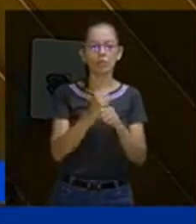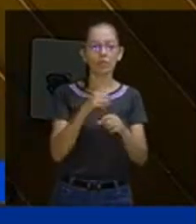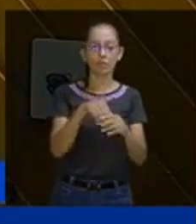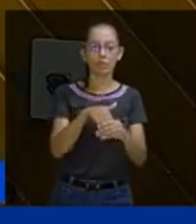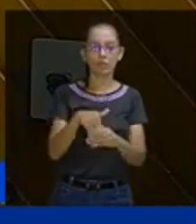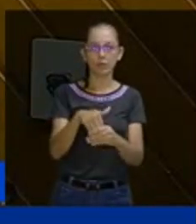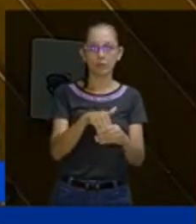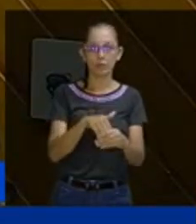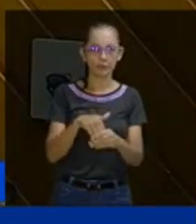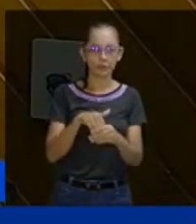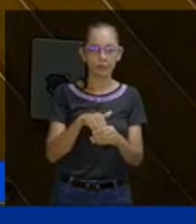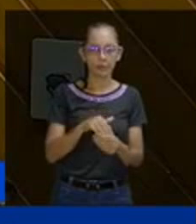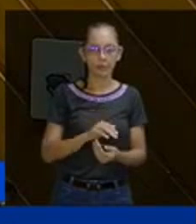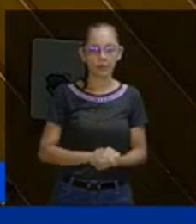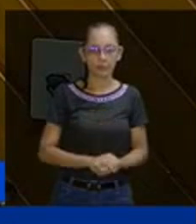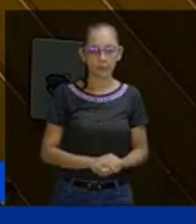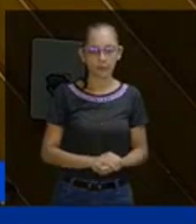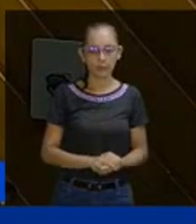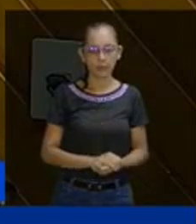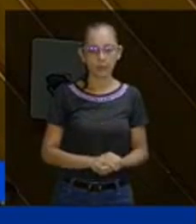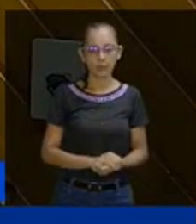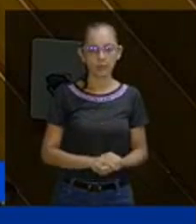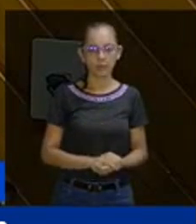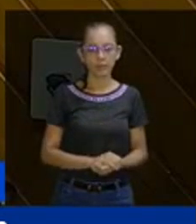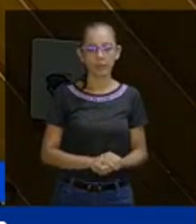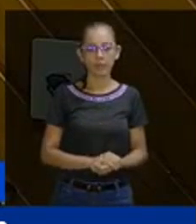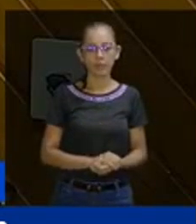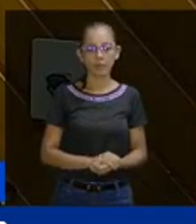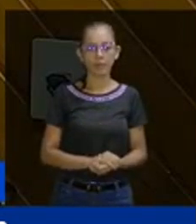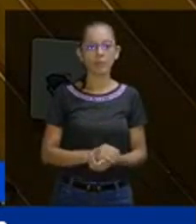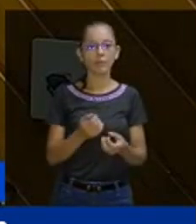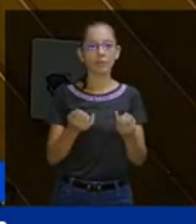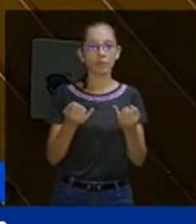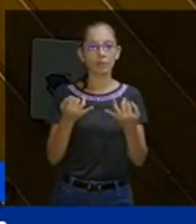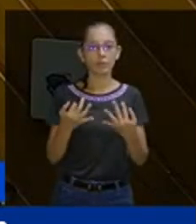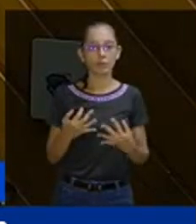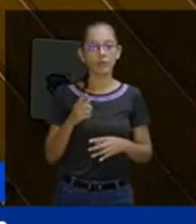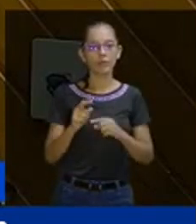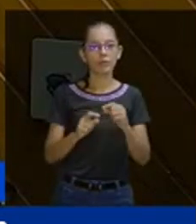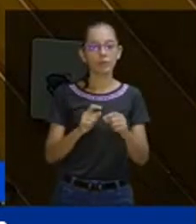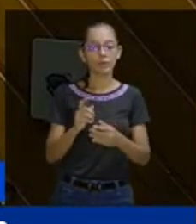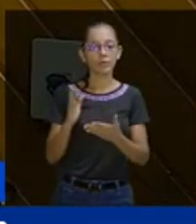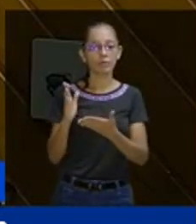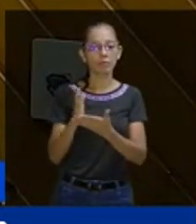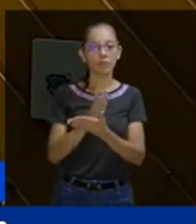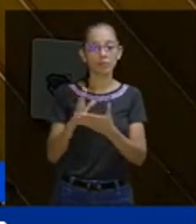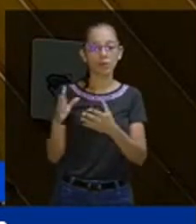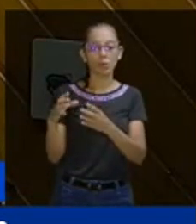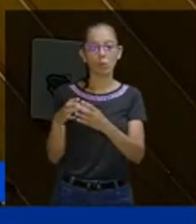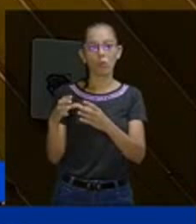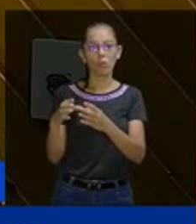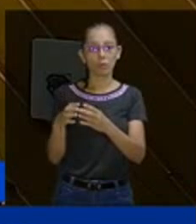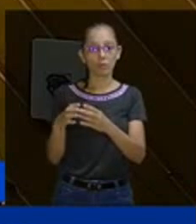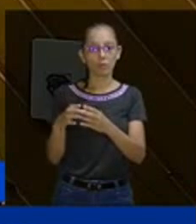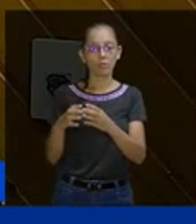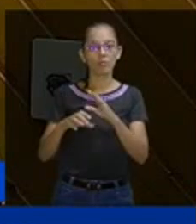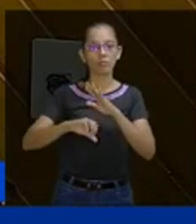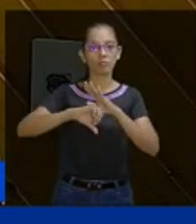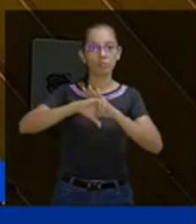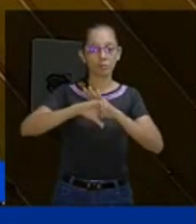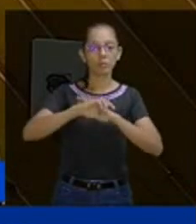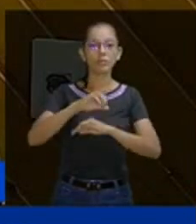A Procuradoria Regional Eleitoral argumentou com razão que as facções criminosas, devido à sua